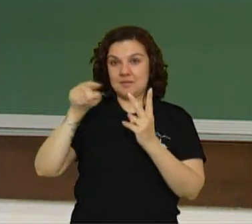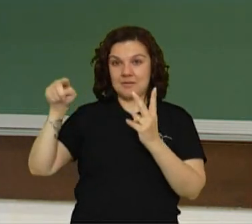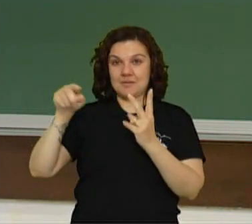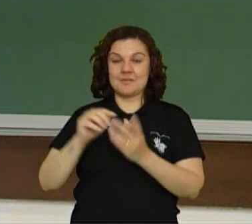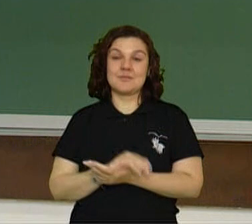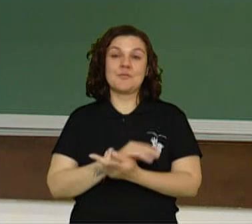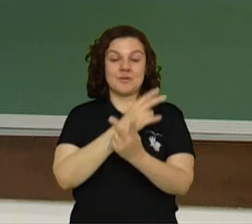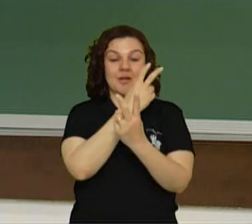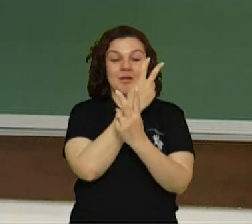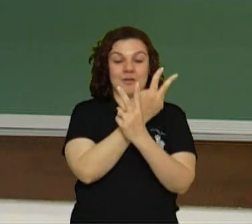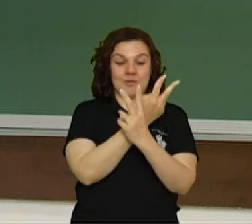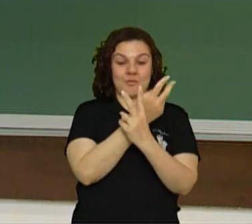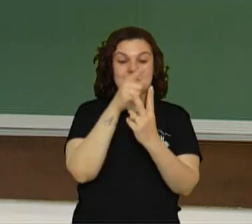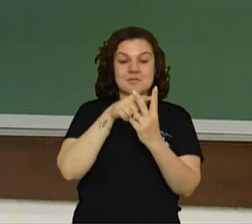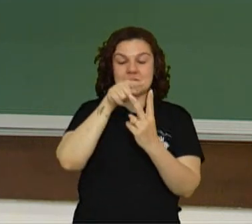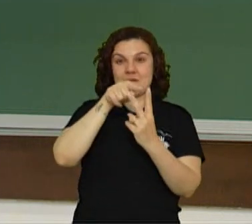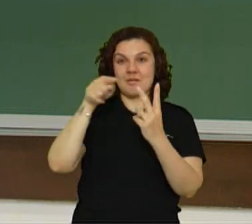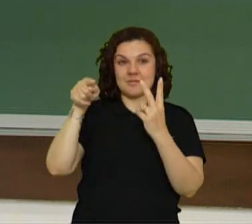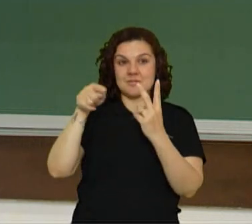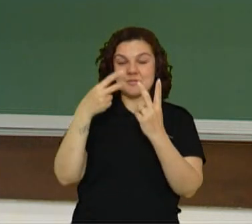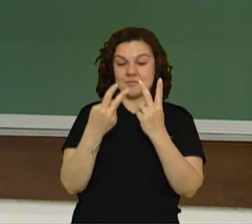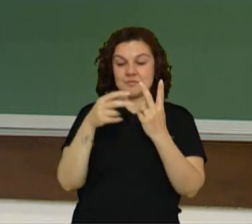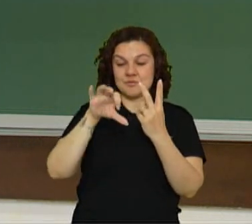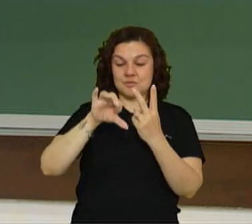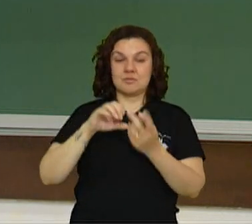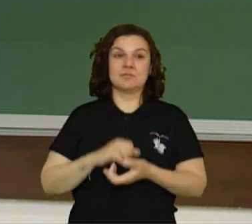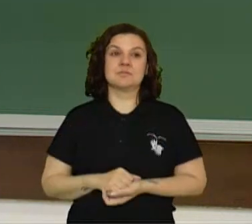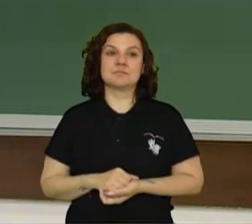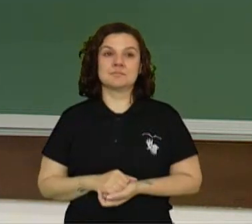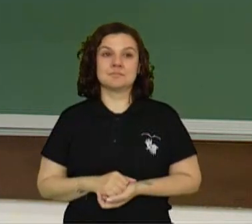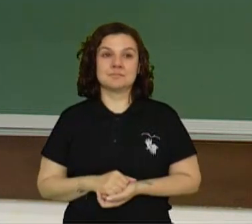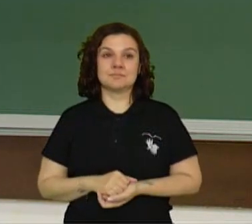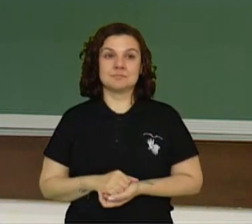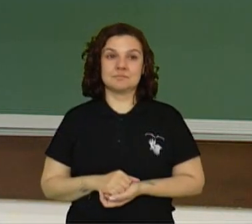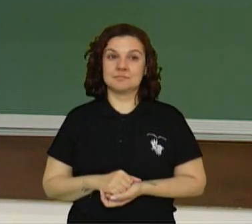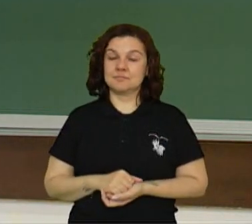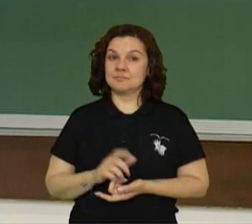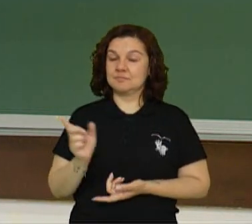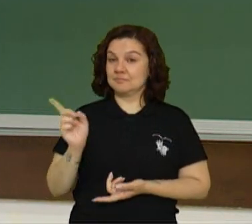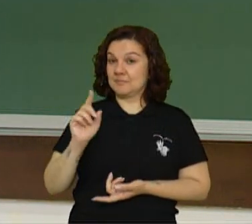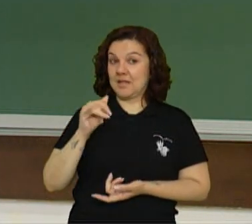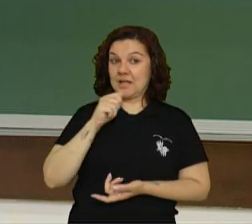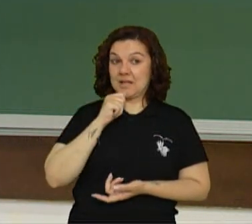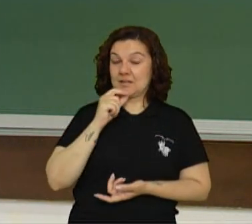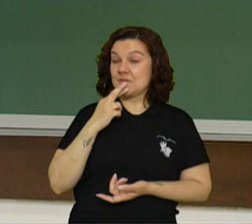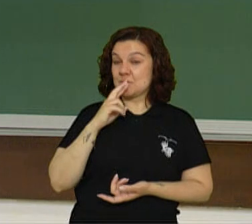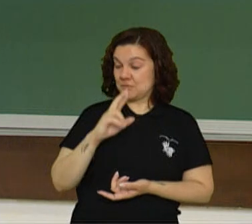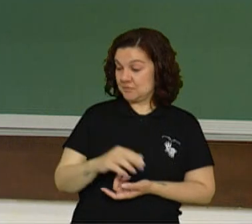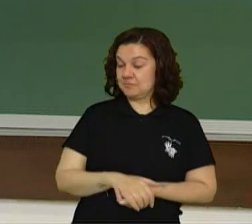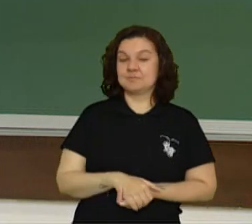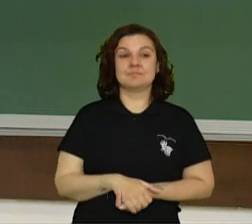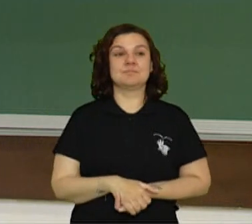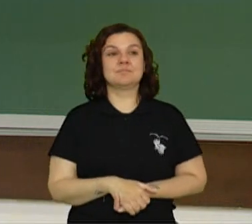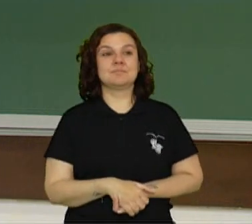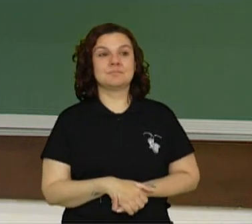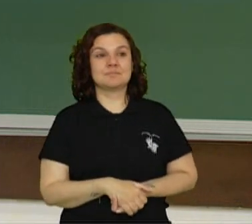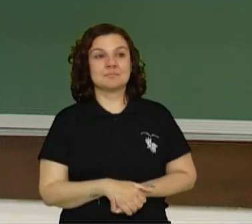ele apareceu aqui fora do radical, ok? Opa, não dei a nossa resposta.